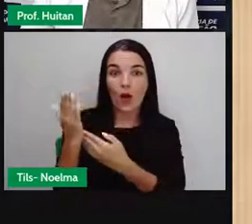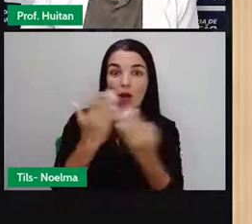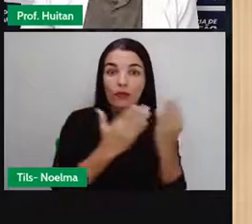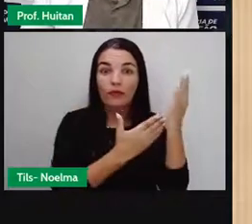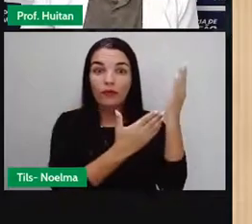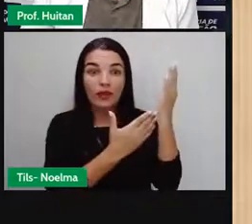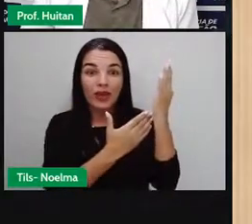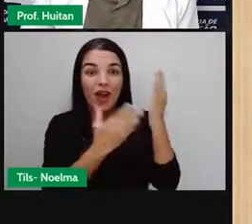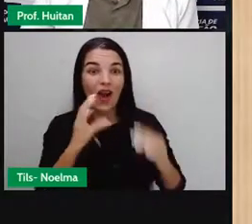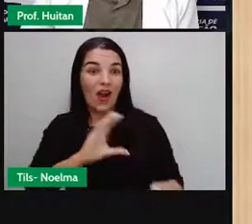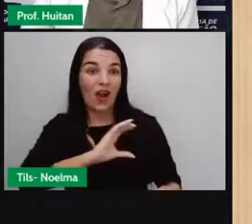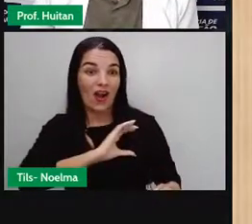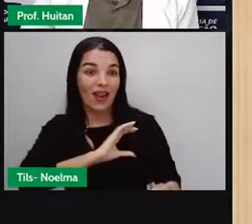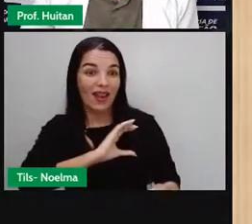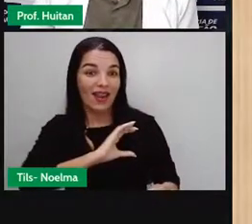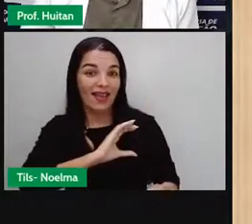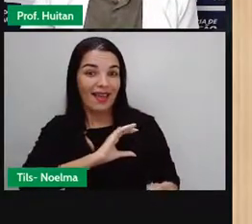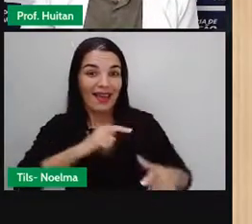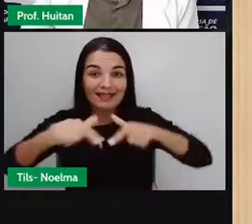da Associação de Catadores.